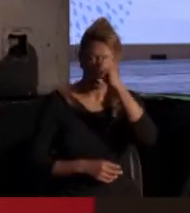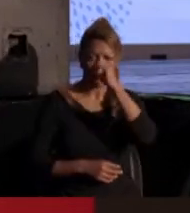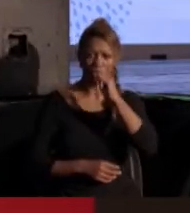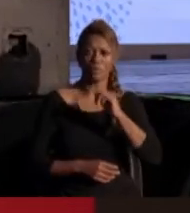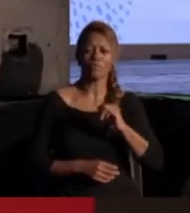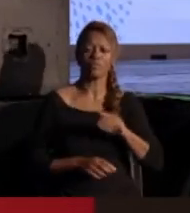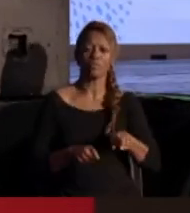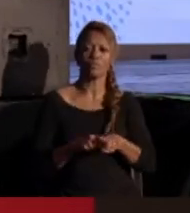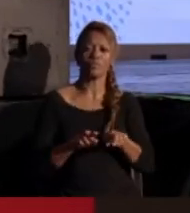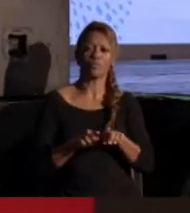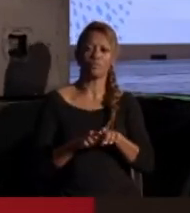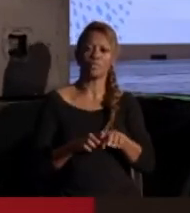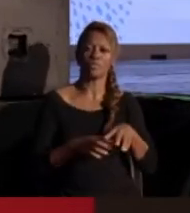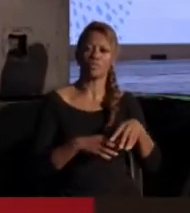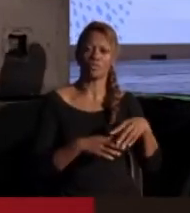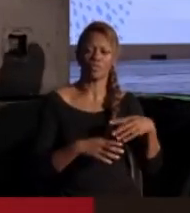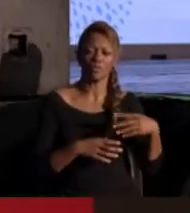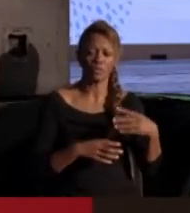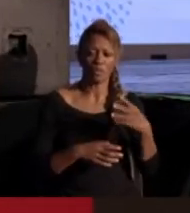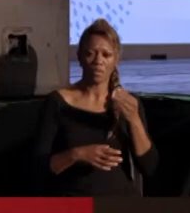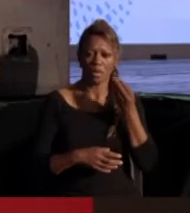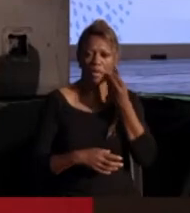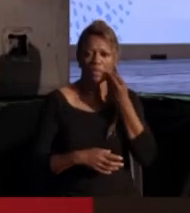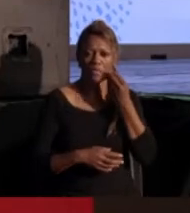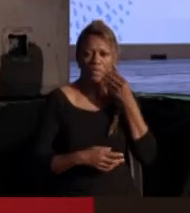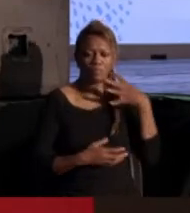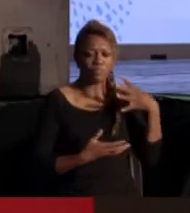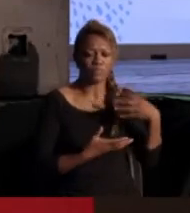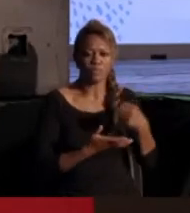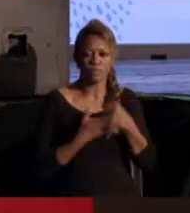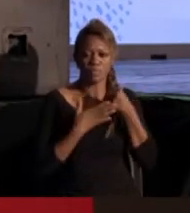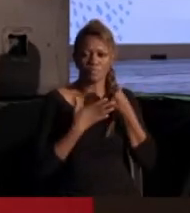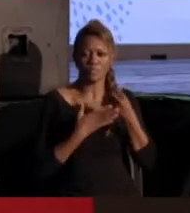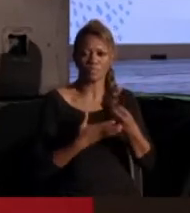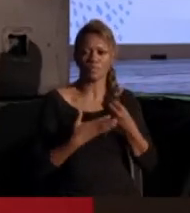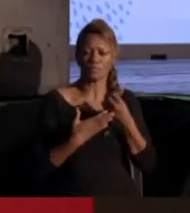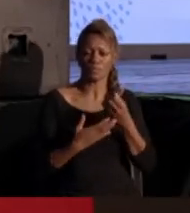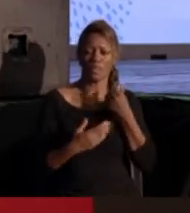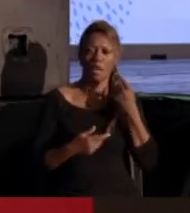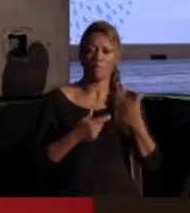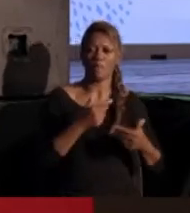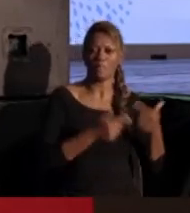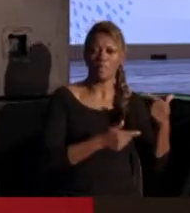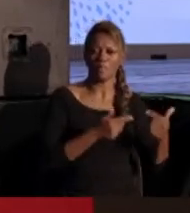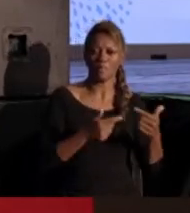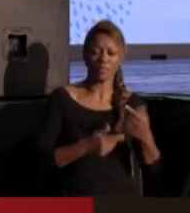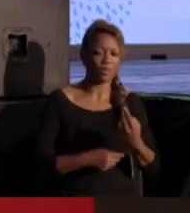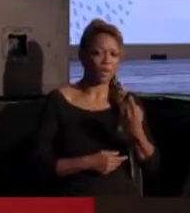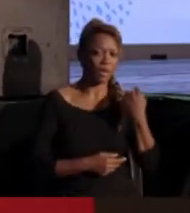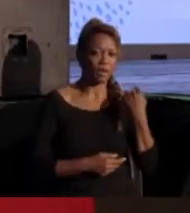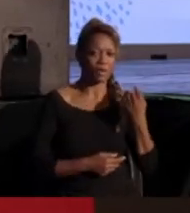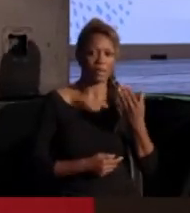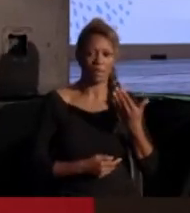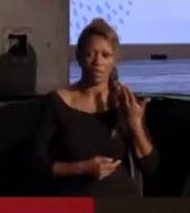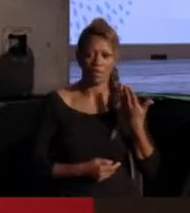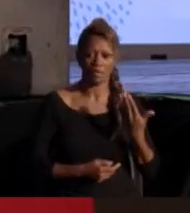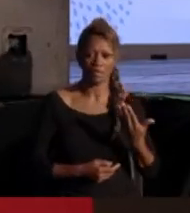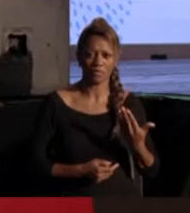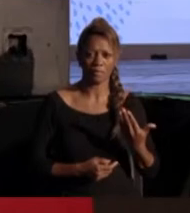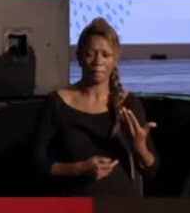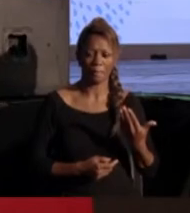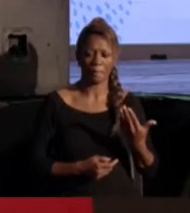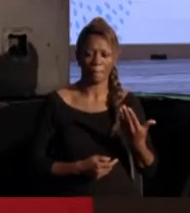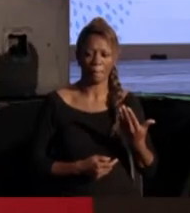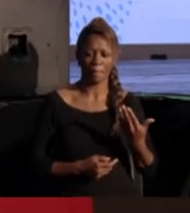podemos ter isso resgatado. As próprias formas do discurso, né? O Reramu, o